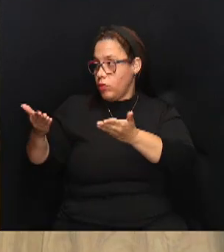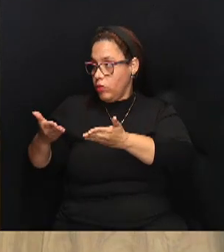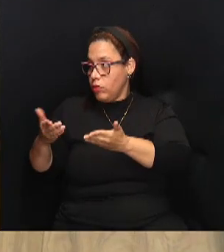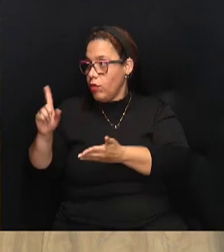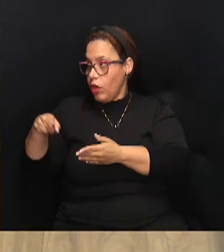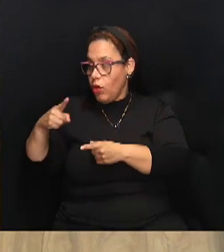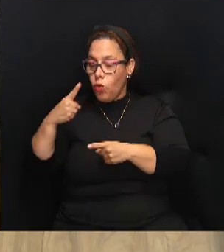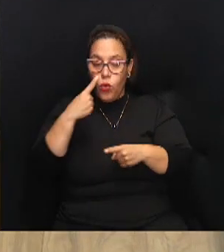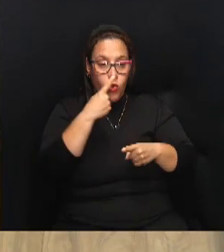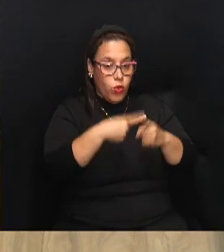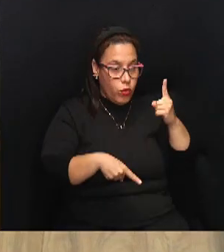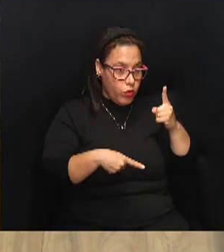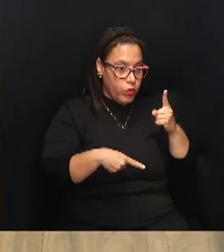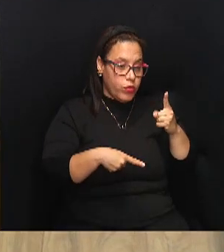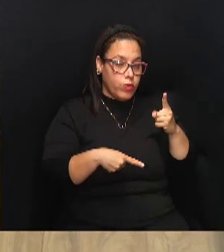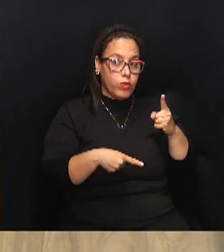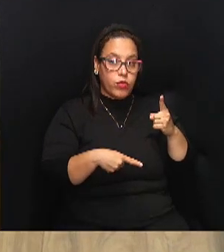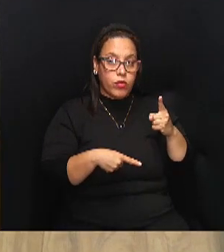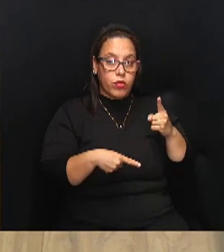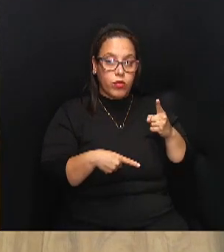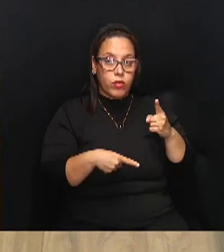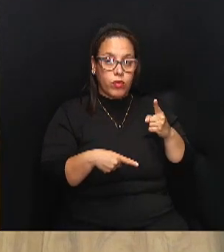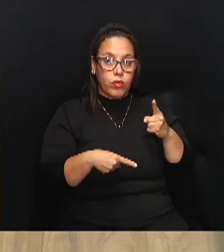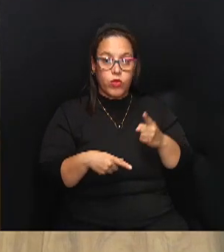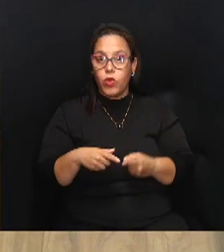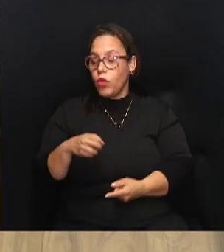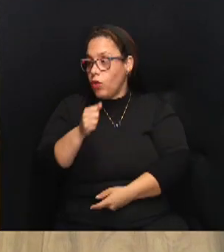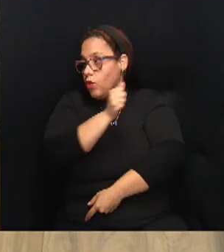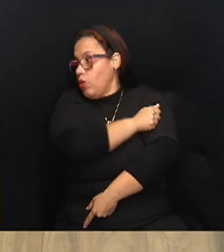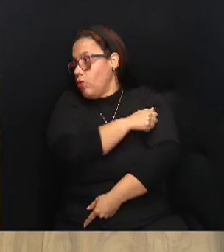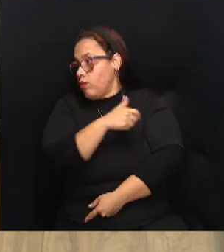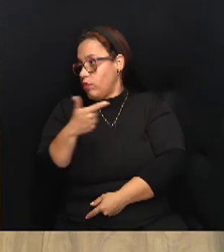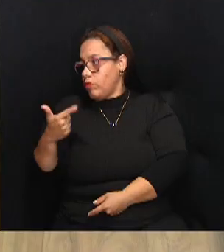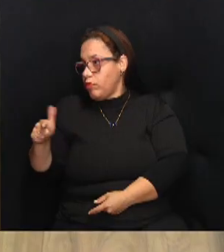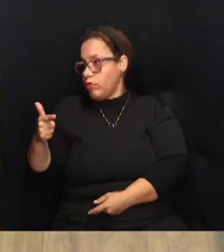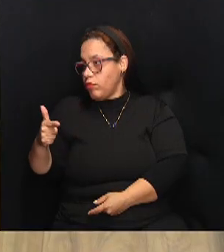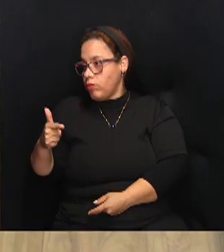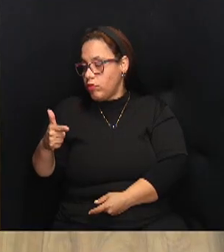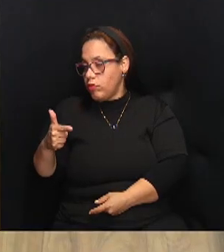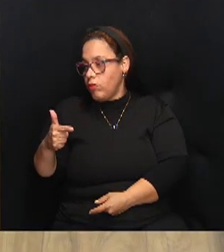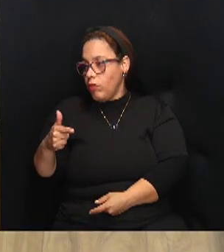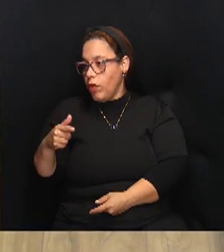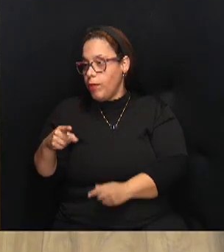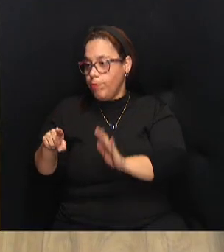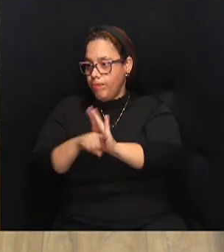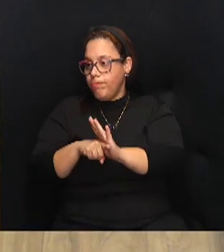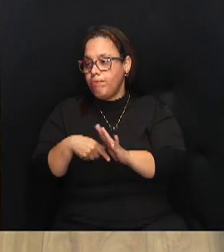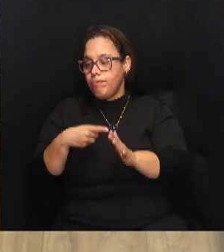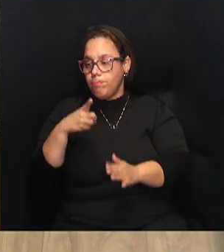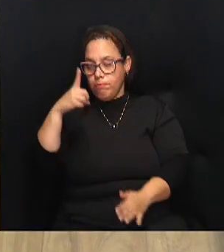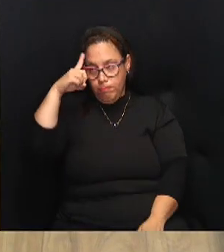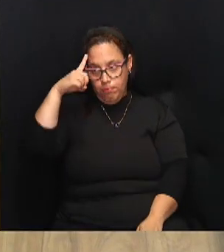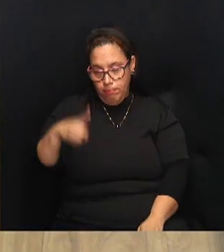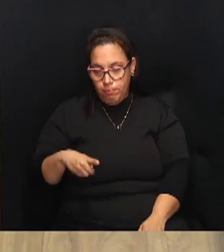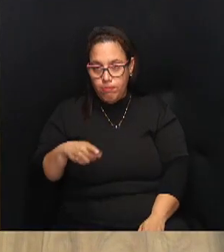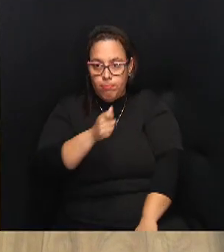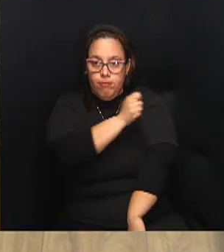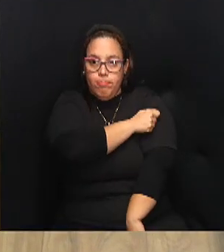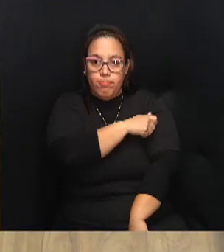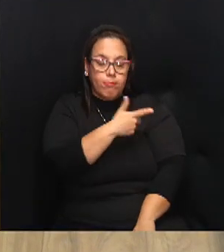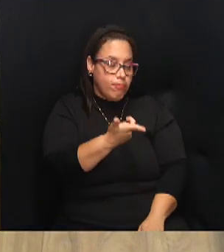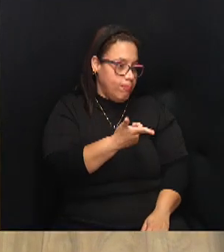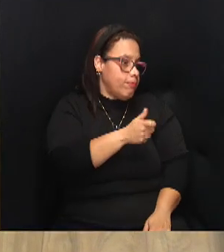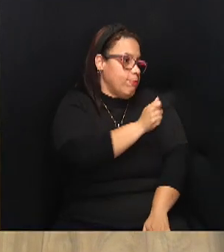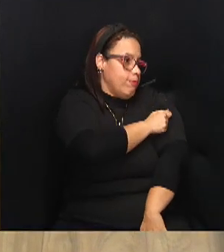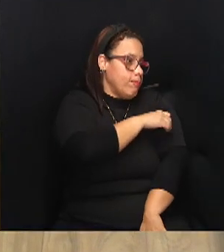é proibido, entendeu? Na questão... porque não tem essa autoridade. Não tem essa delegação de autoridade. Essa delegação de autoridade. É agente da autoridade